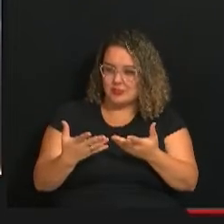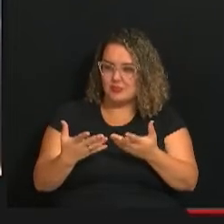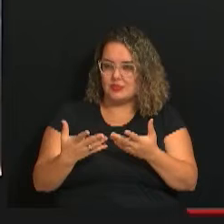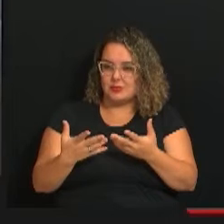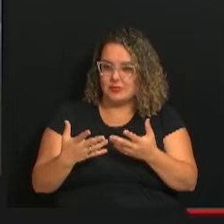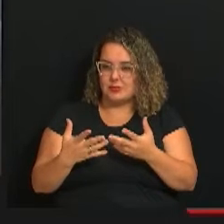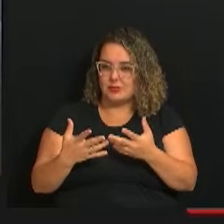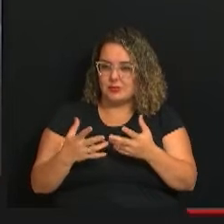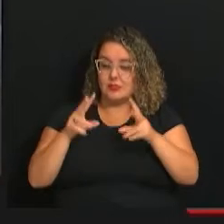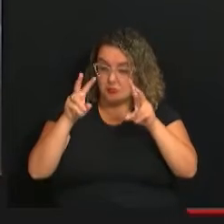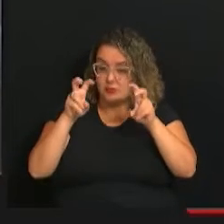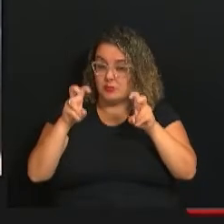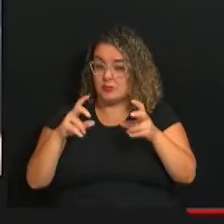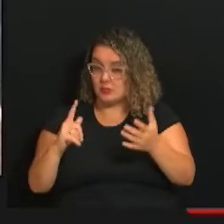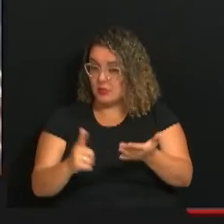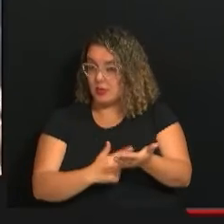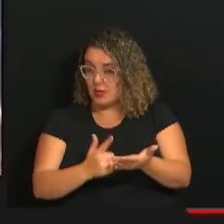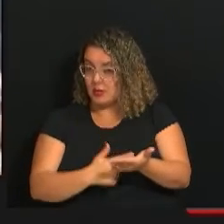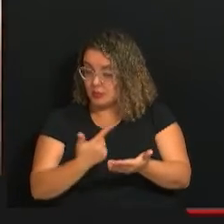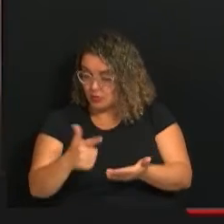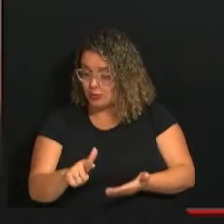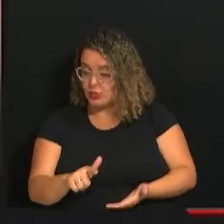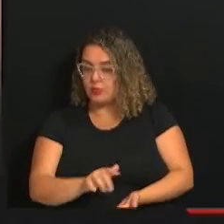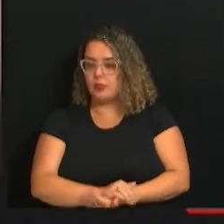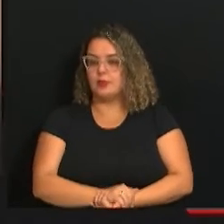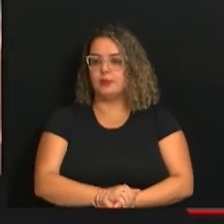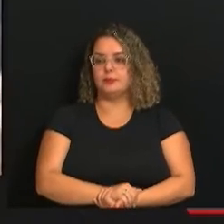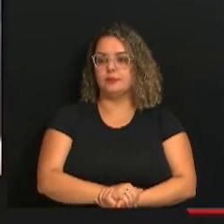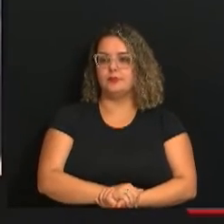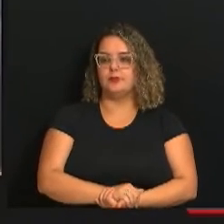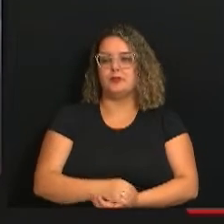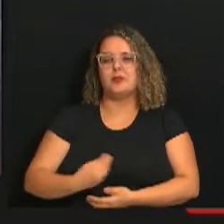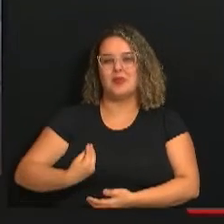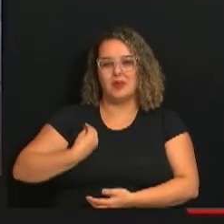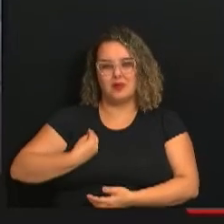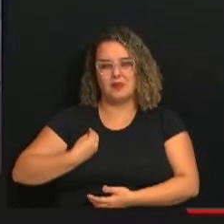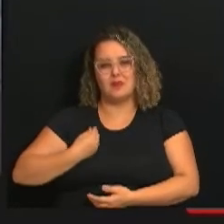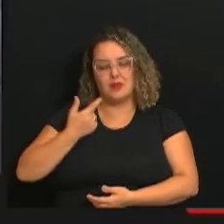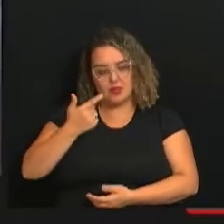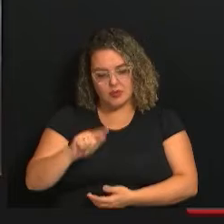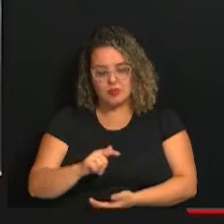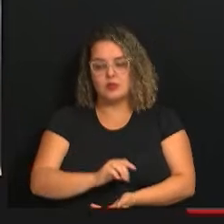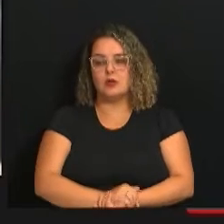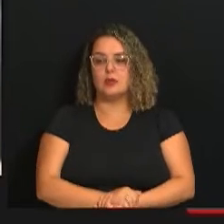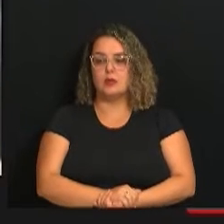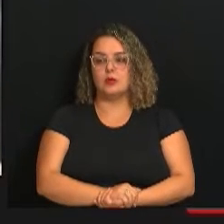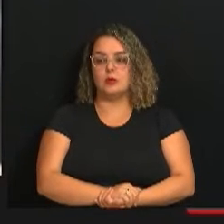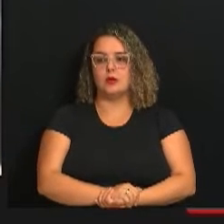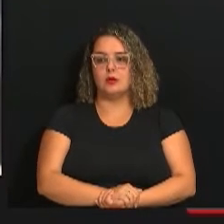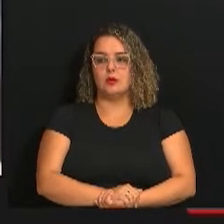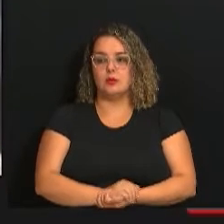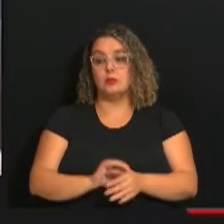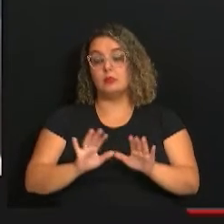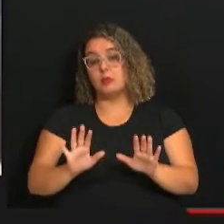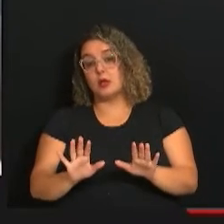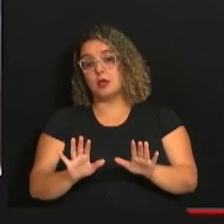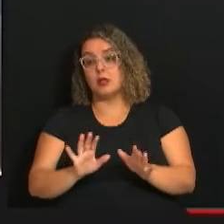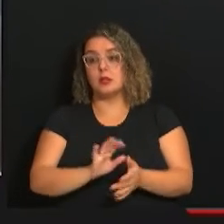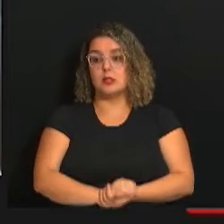e se eu fosse você, eu lutaria para publicar esse livro, porque você pode ajudar muita gente com